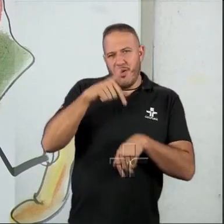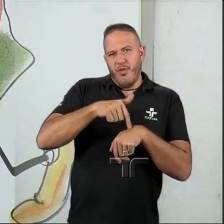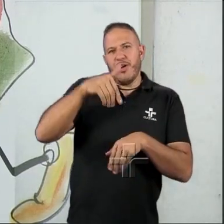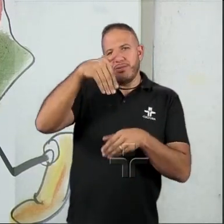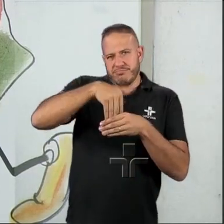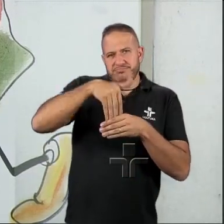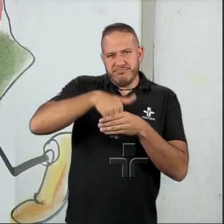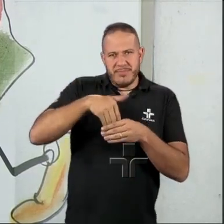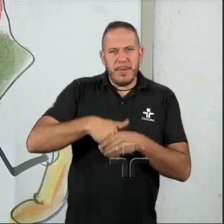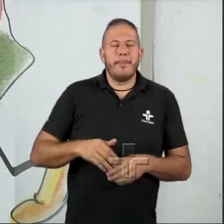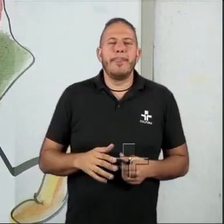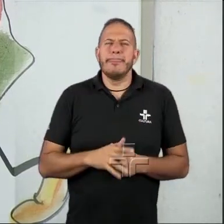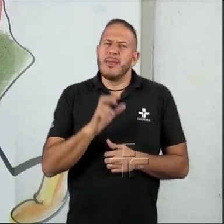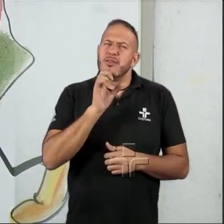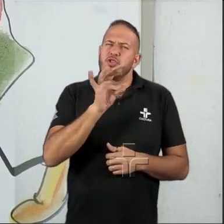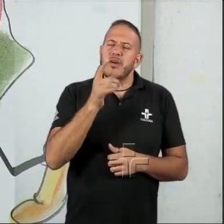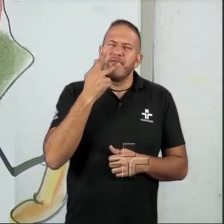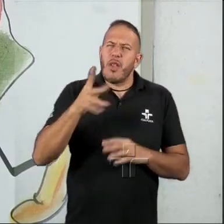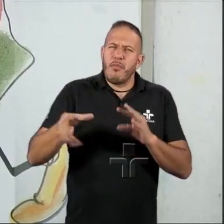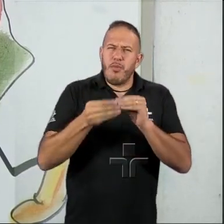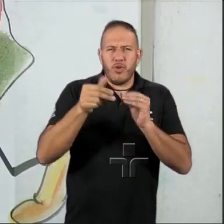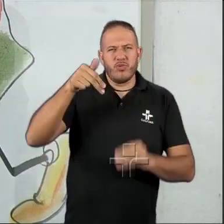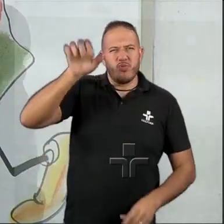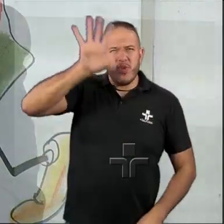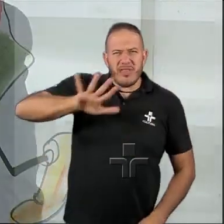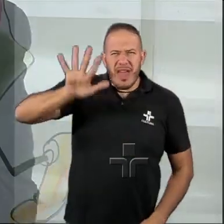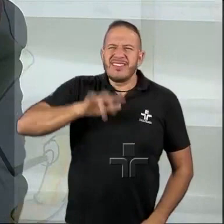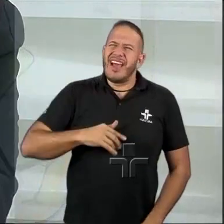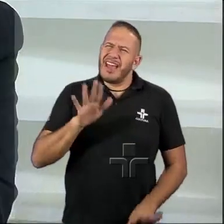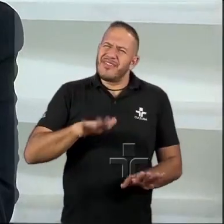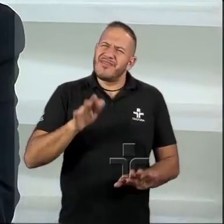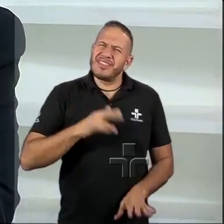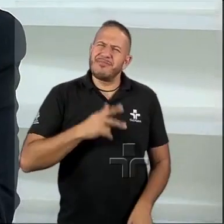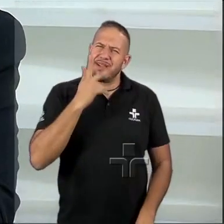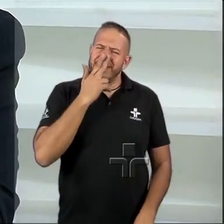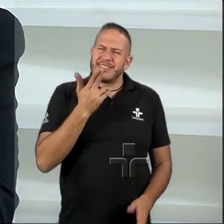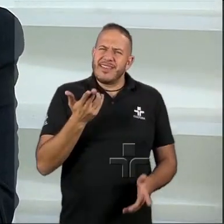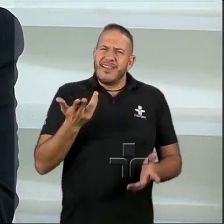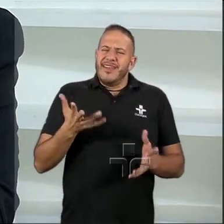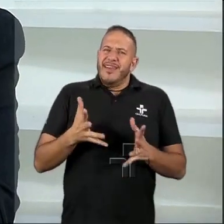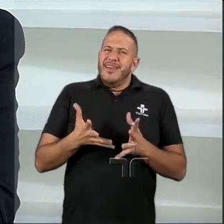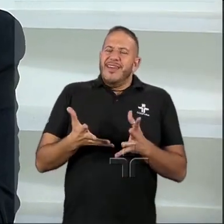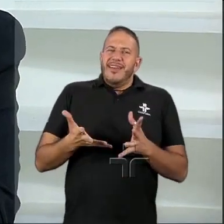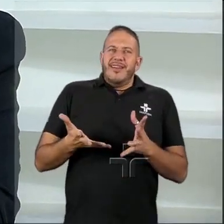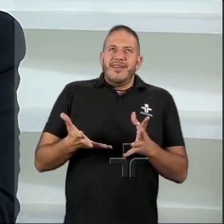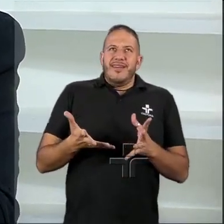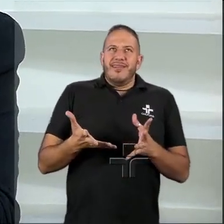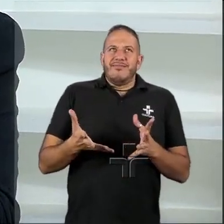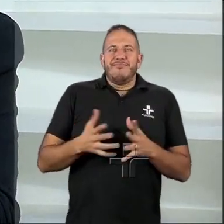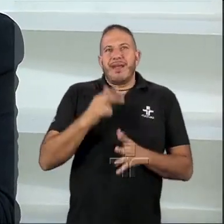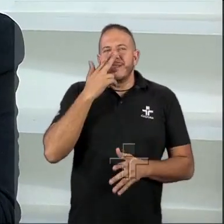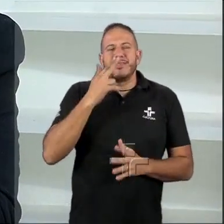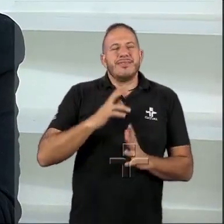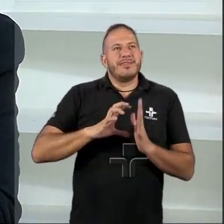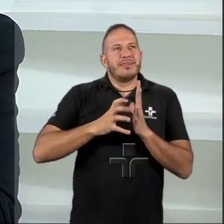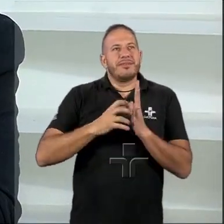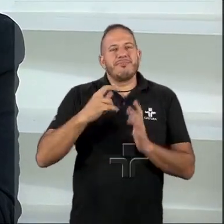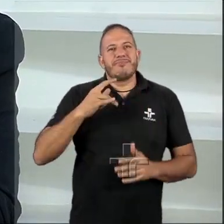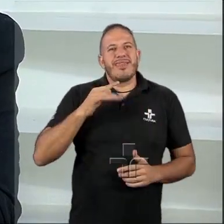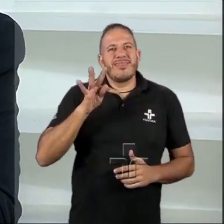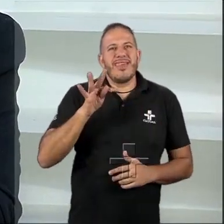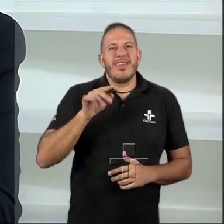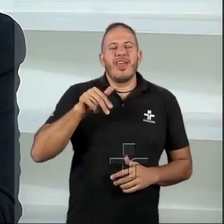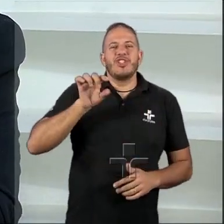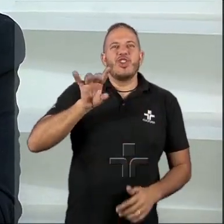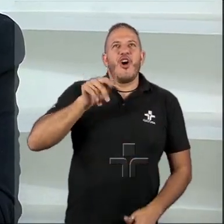para o... Deixa eu falar um pouco sobre o Nordeste, porque às vezes fica uma impressão de que o PT tem esse desempenho